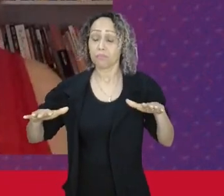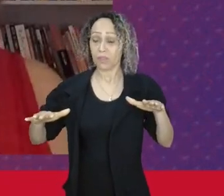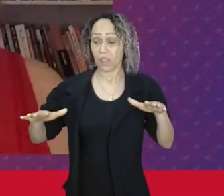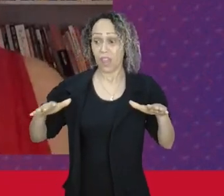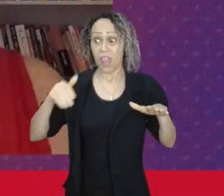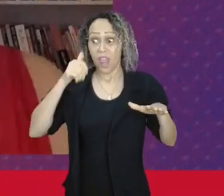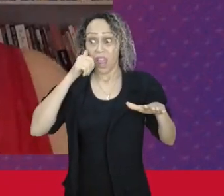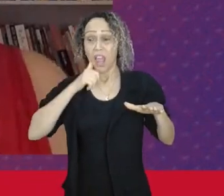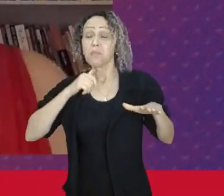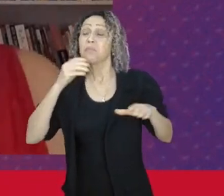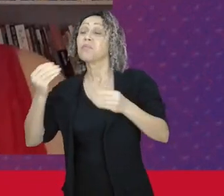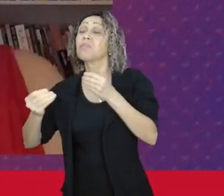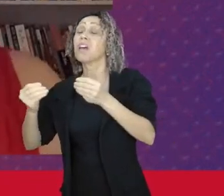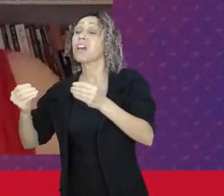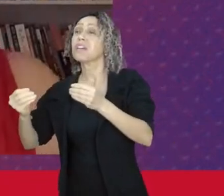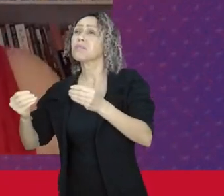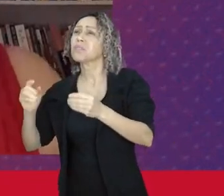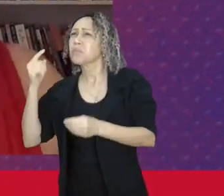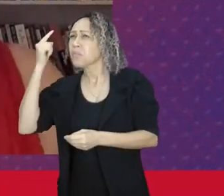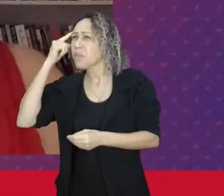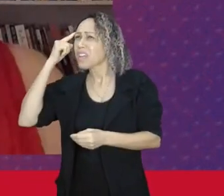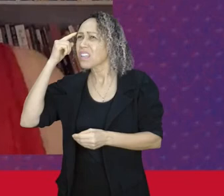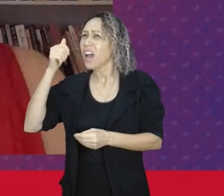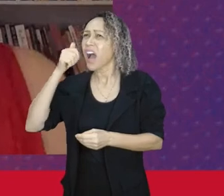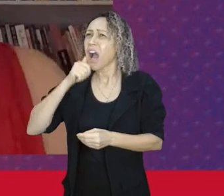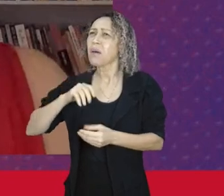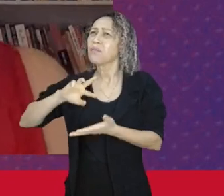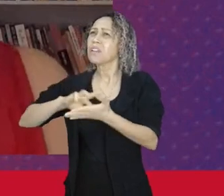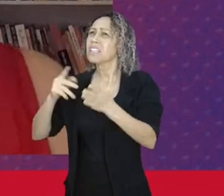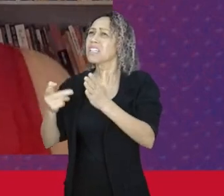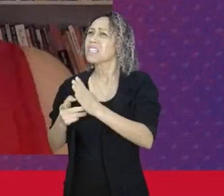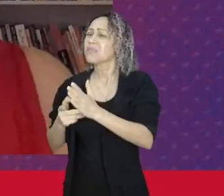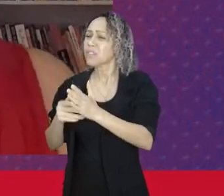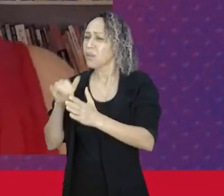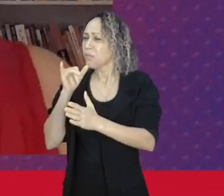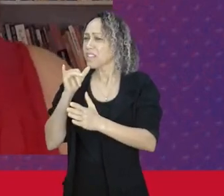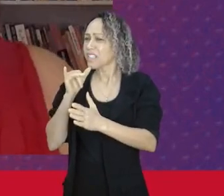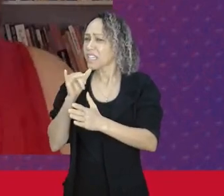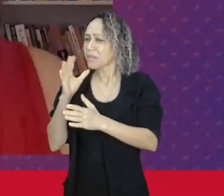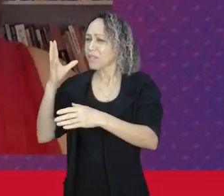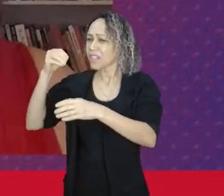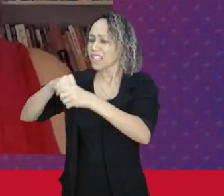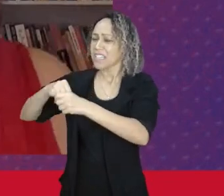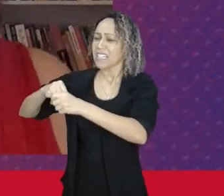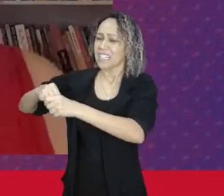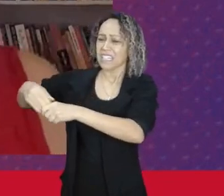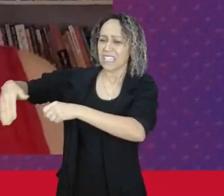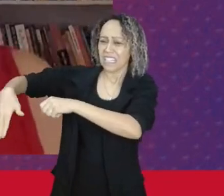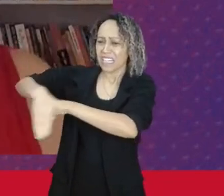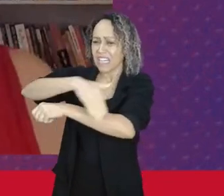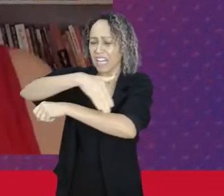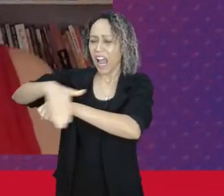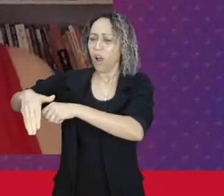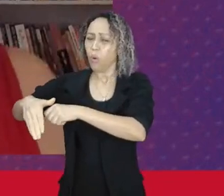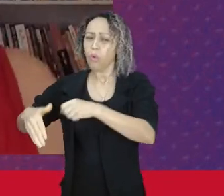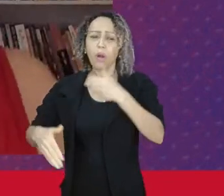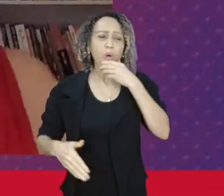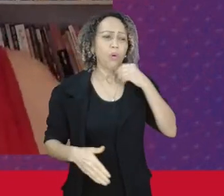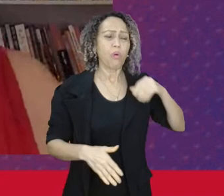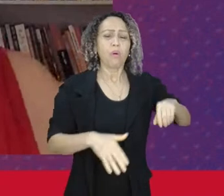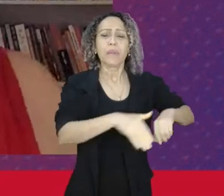espaço público, é diferenciado mesmo no simbólico, né? No olhar simbólico da